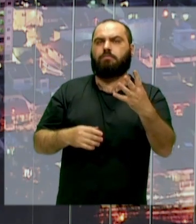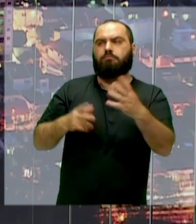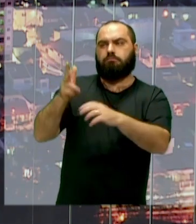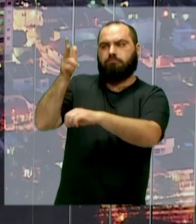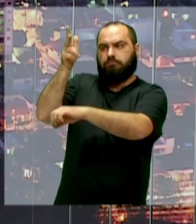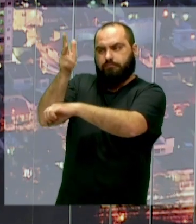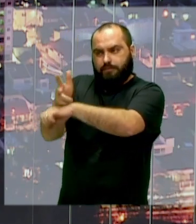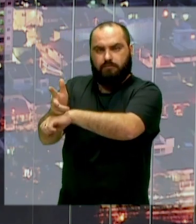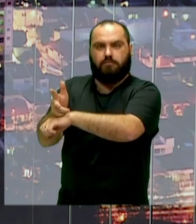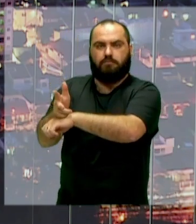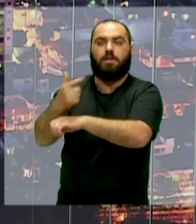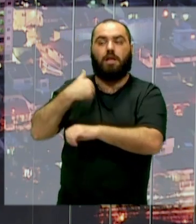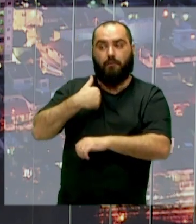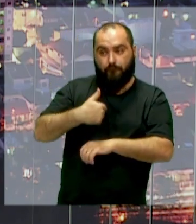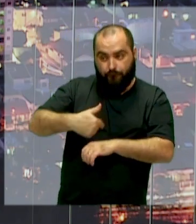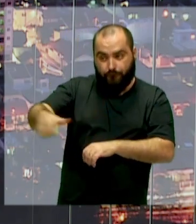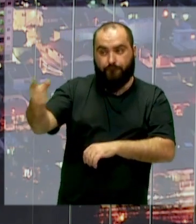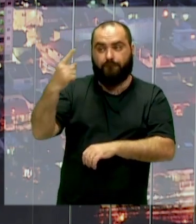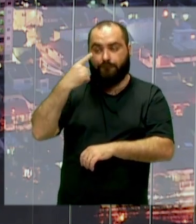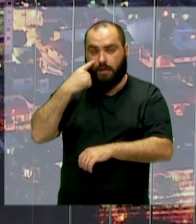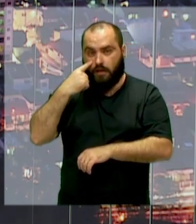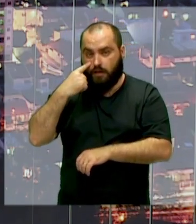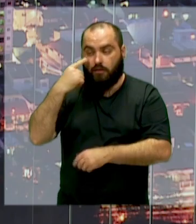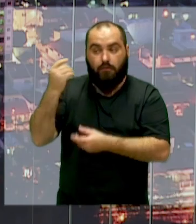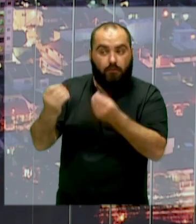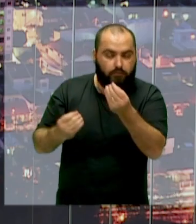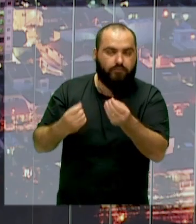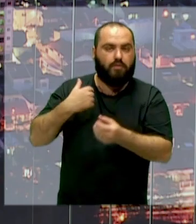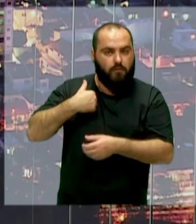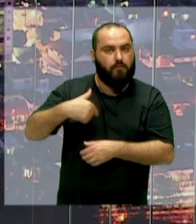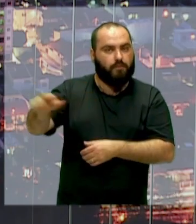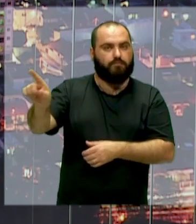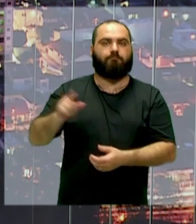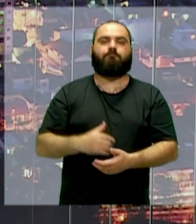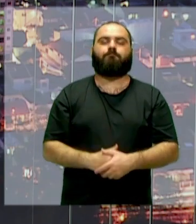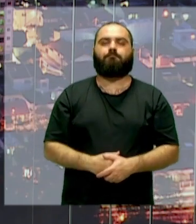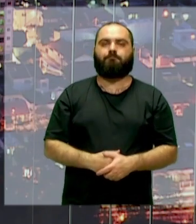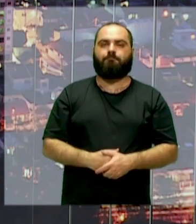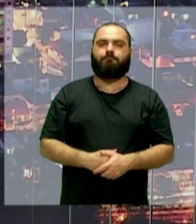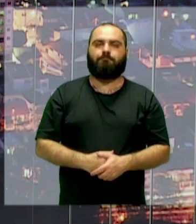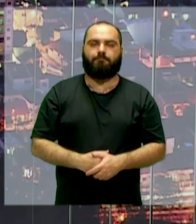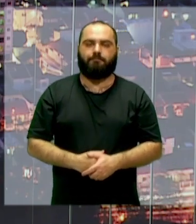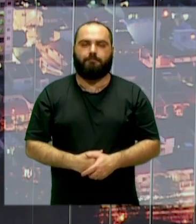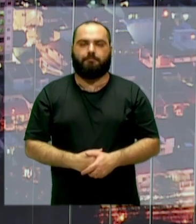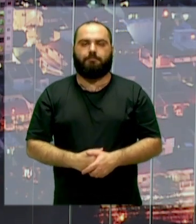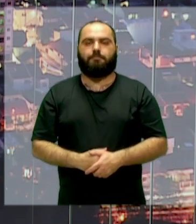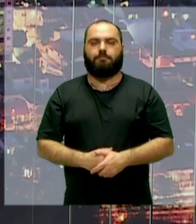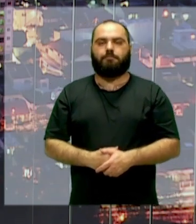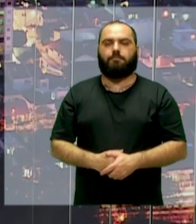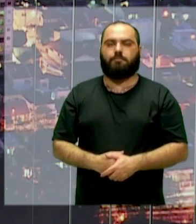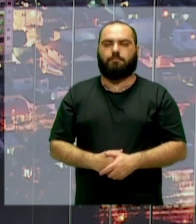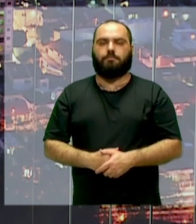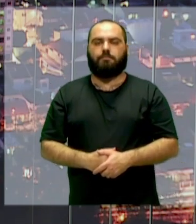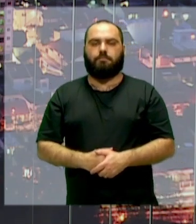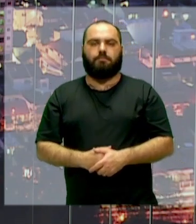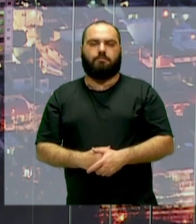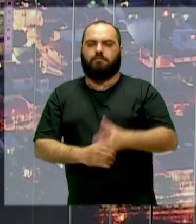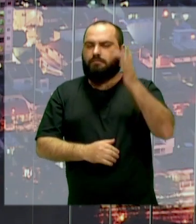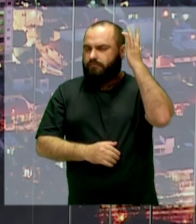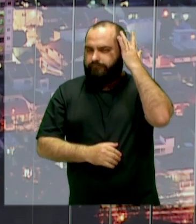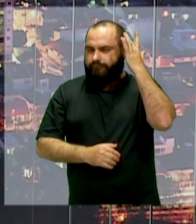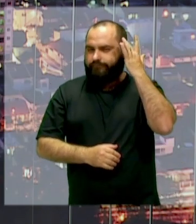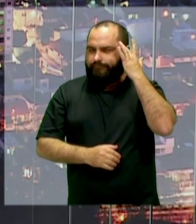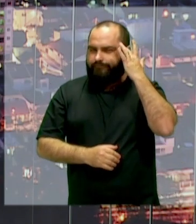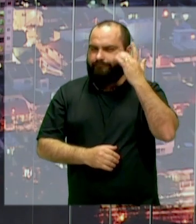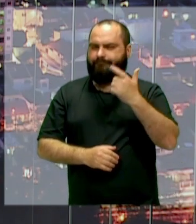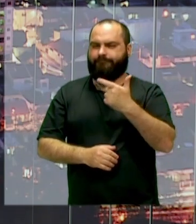de inserção eu fui lá ver como é que era e tal só que desde acho que